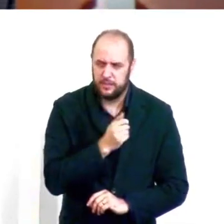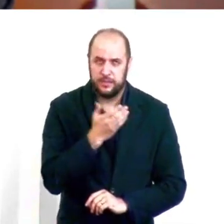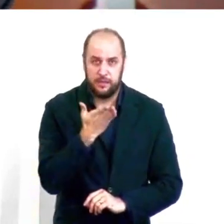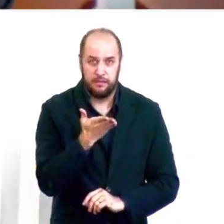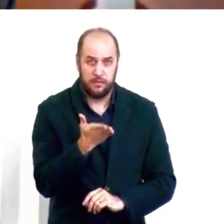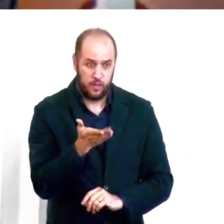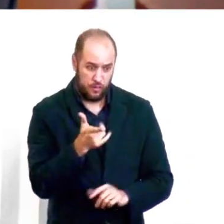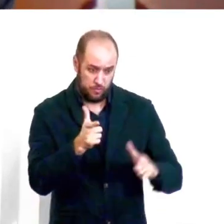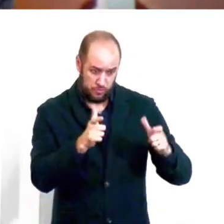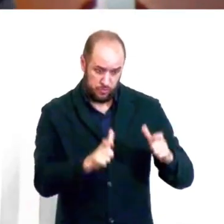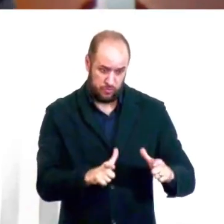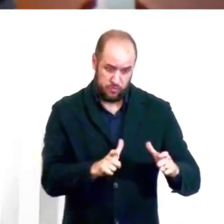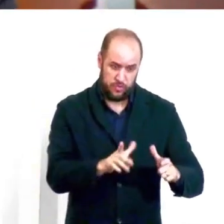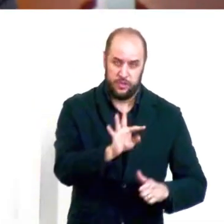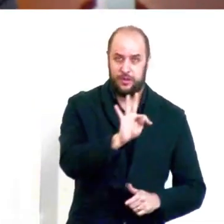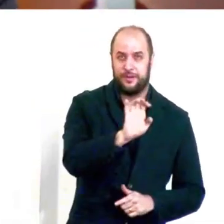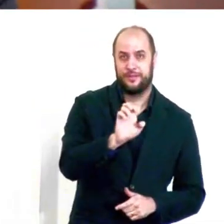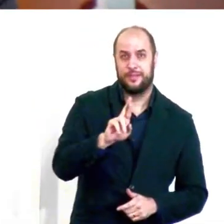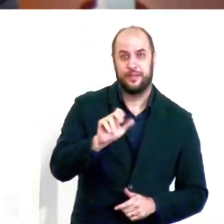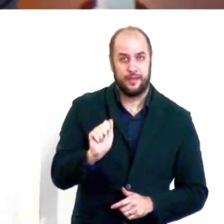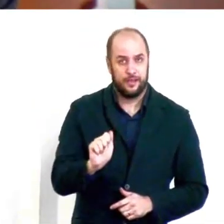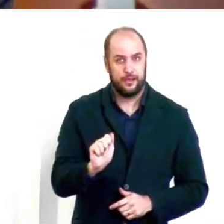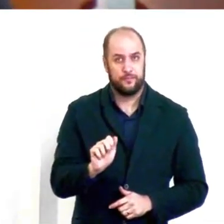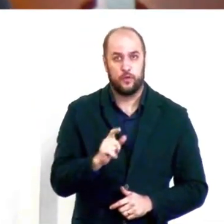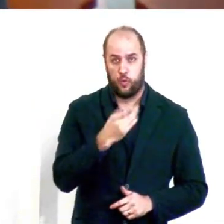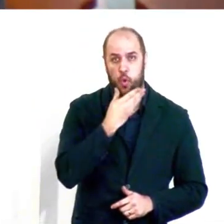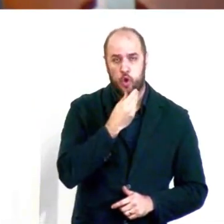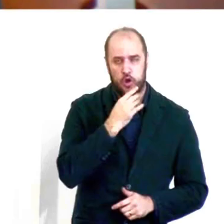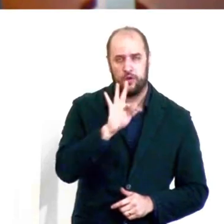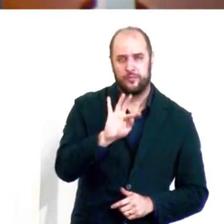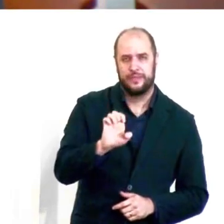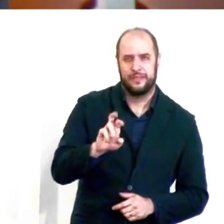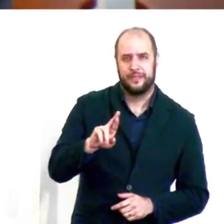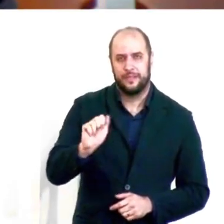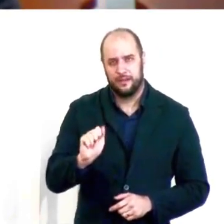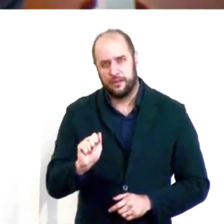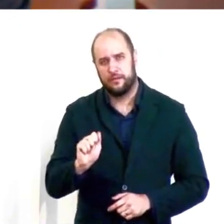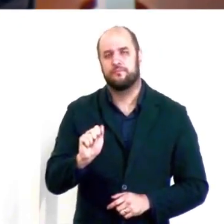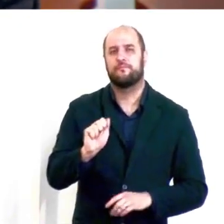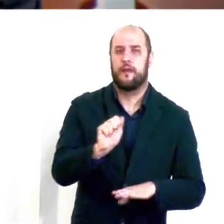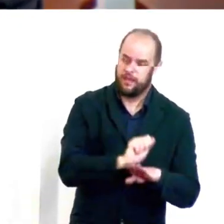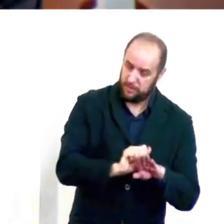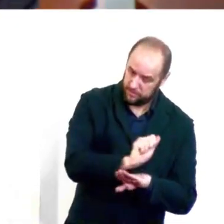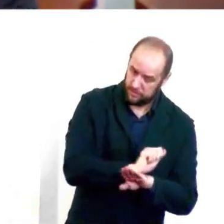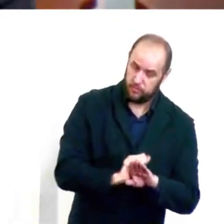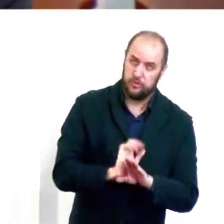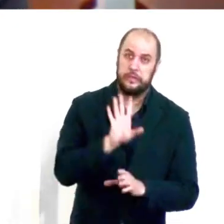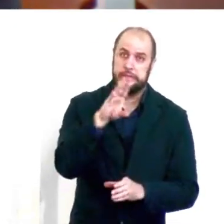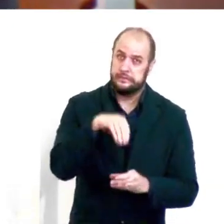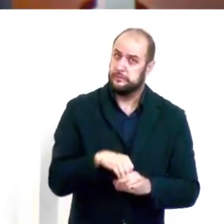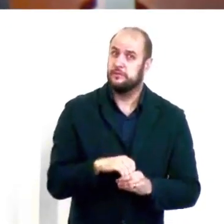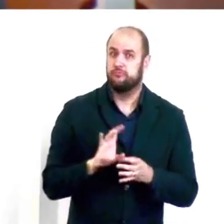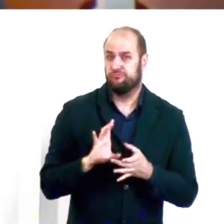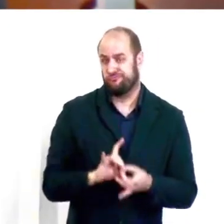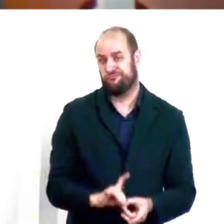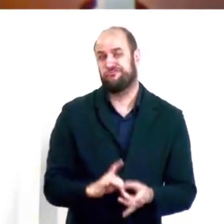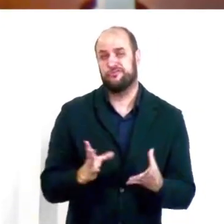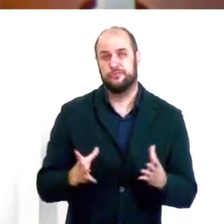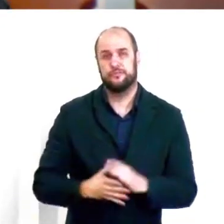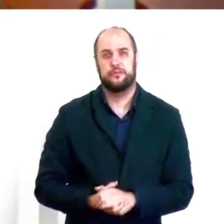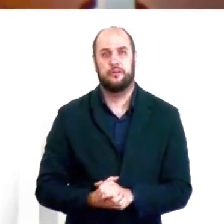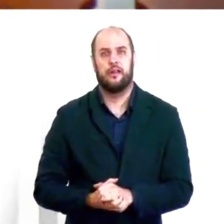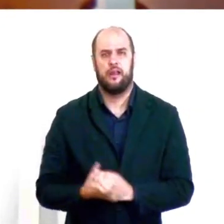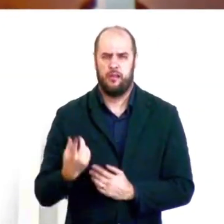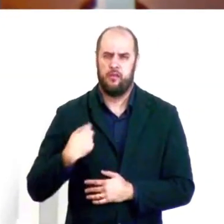Terá e Abrão, sendo chamados por Deus, eles viviam dentro desse contexto. Nós não